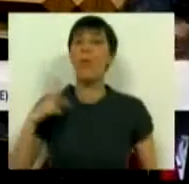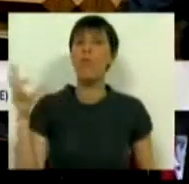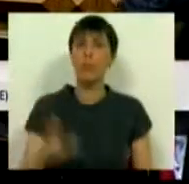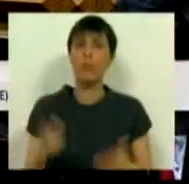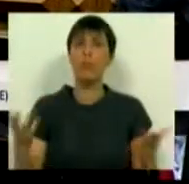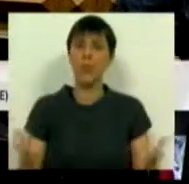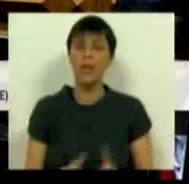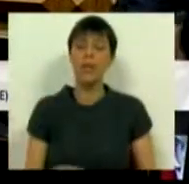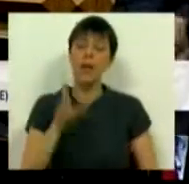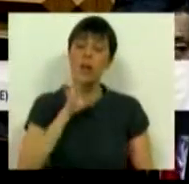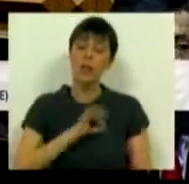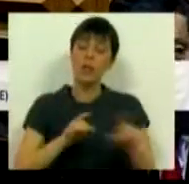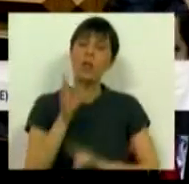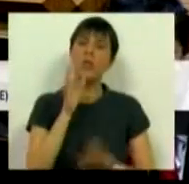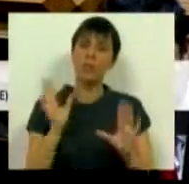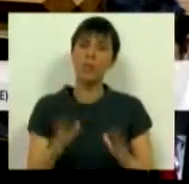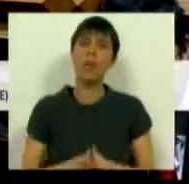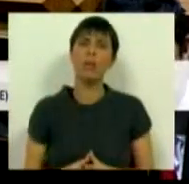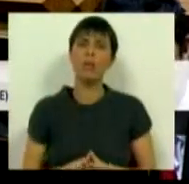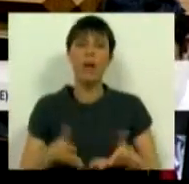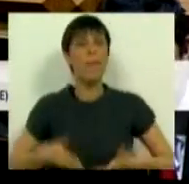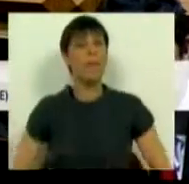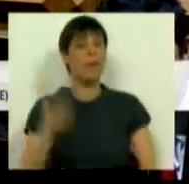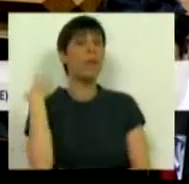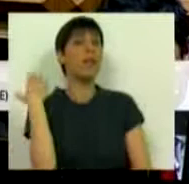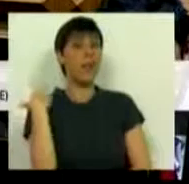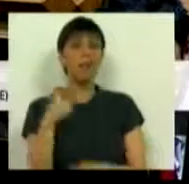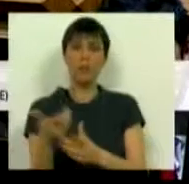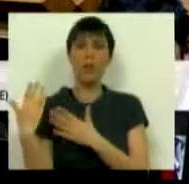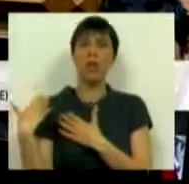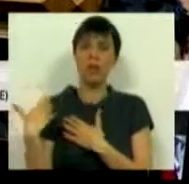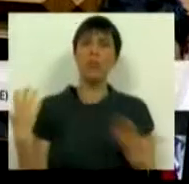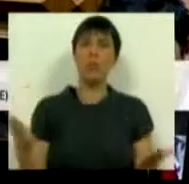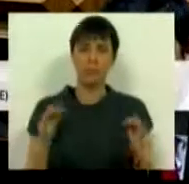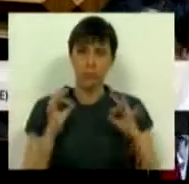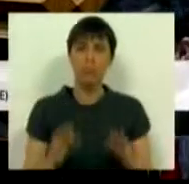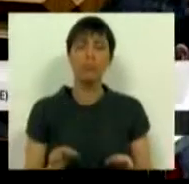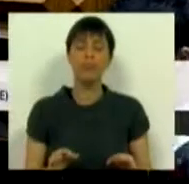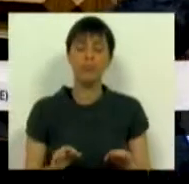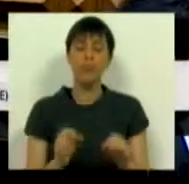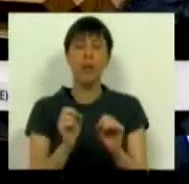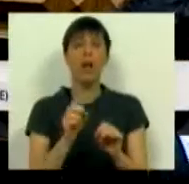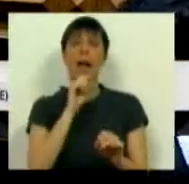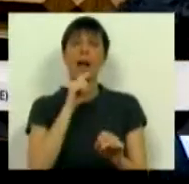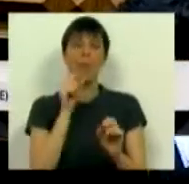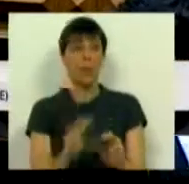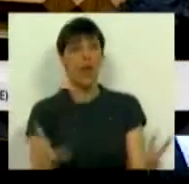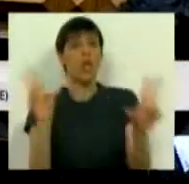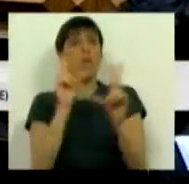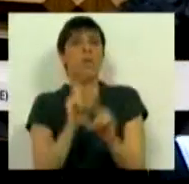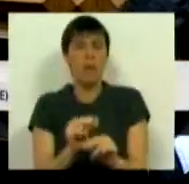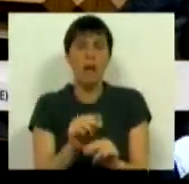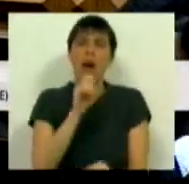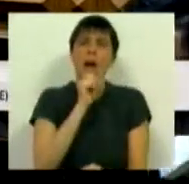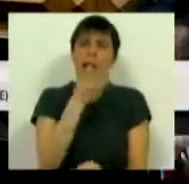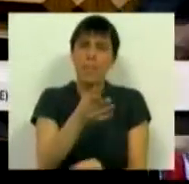portuguesa. Senhores deputados, a maternidade Alfredo da Costa é responsável, com a sua capacidade de inovação,